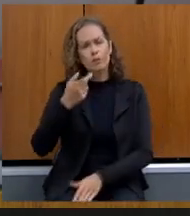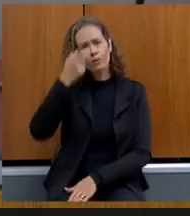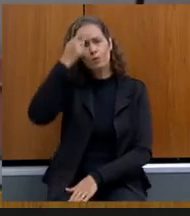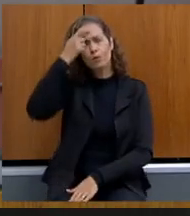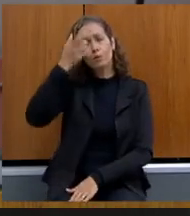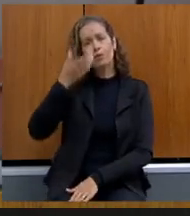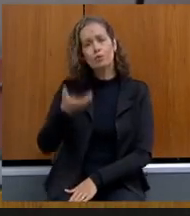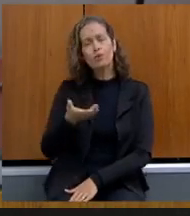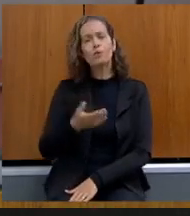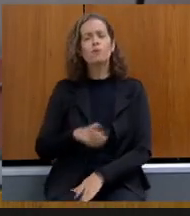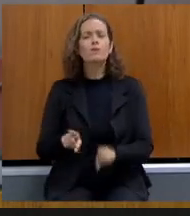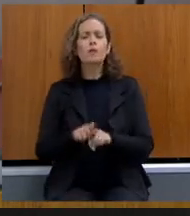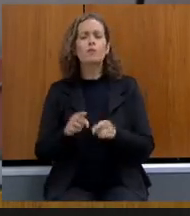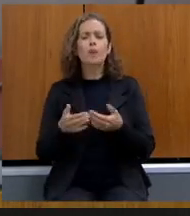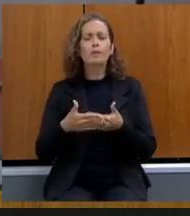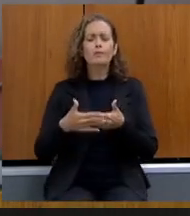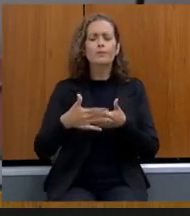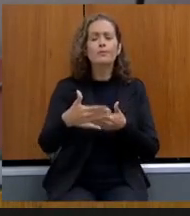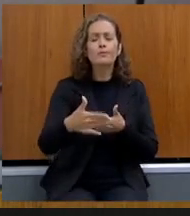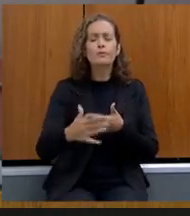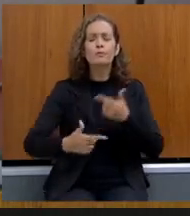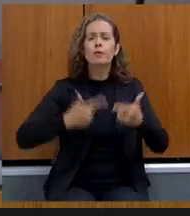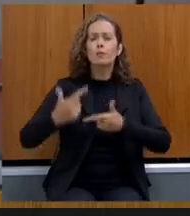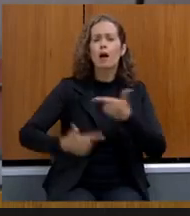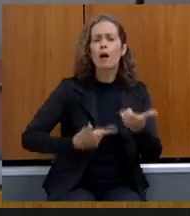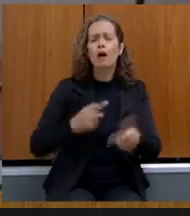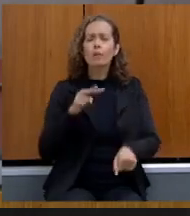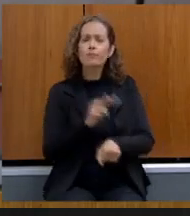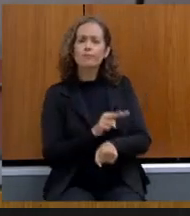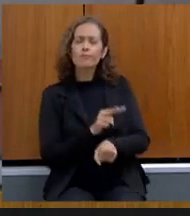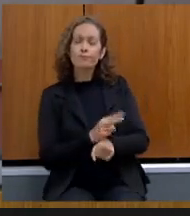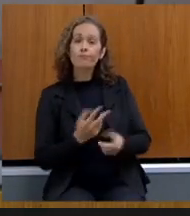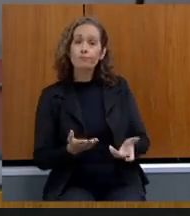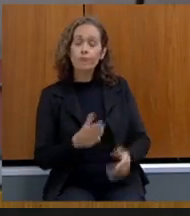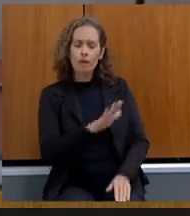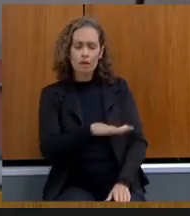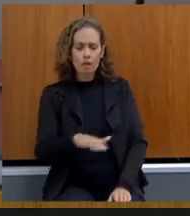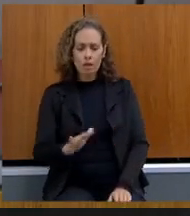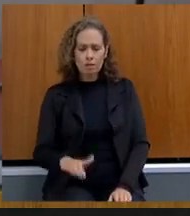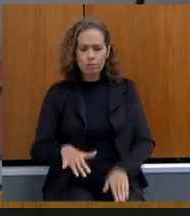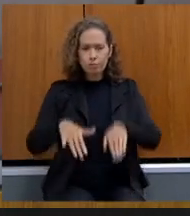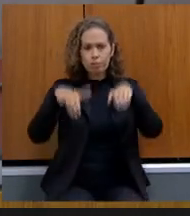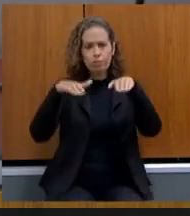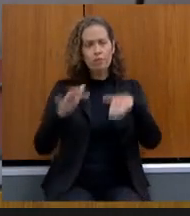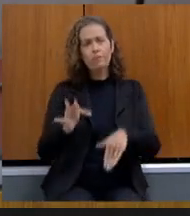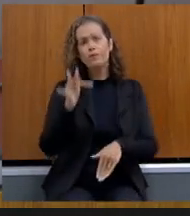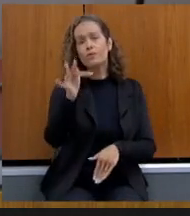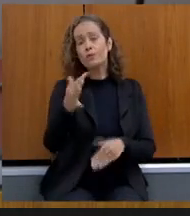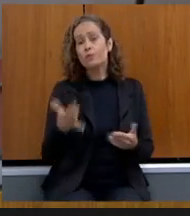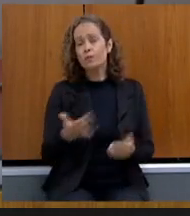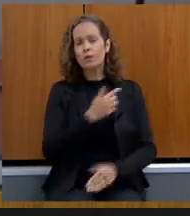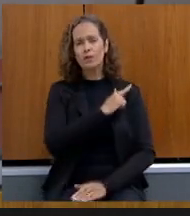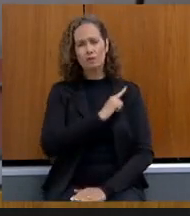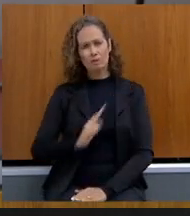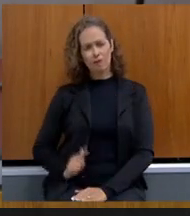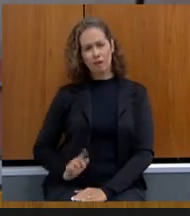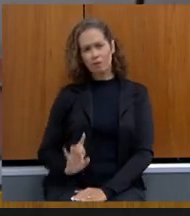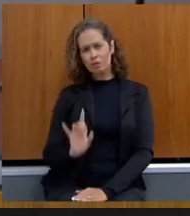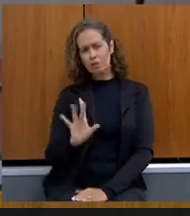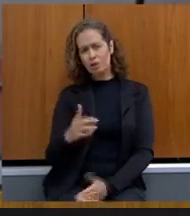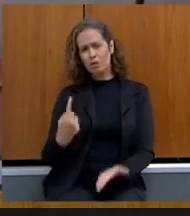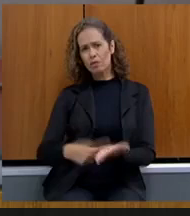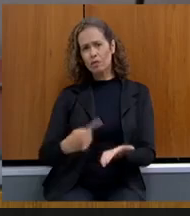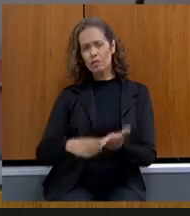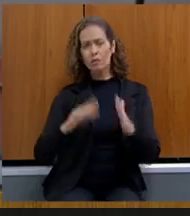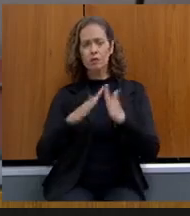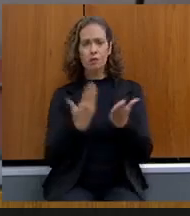empregabilidade né crença no futuro né a gente entende que isso é e o governo não pode ter só o compromisso de ter